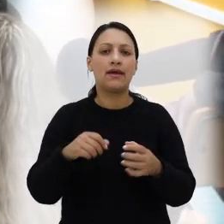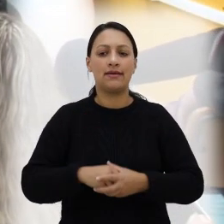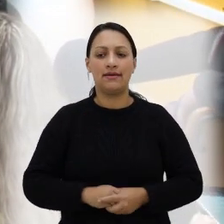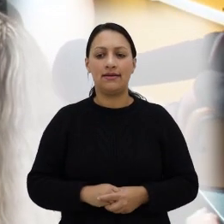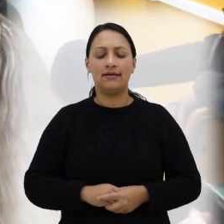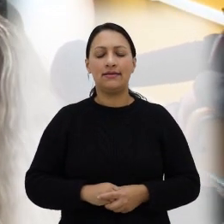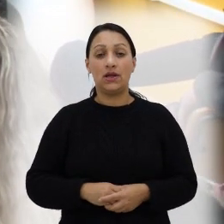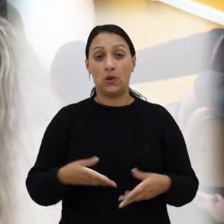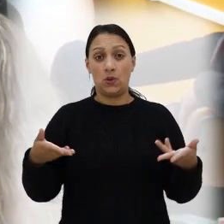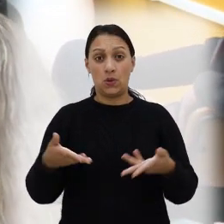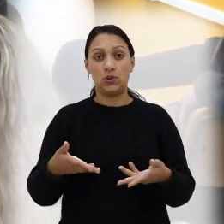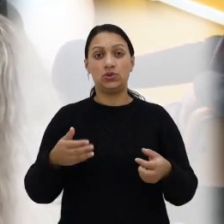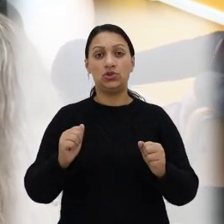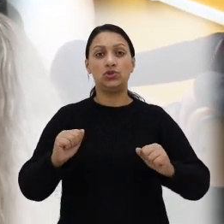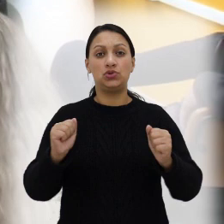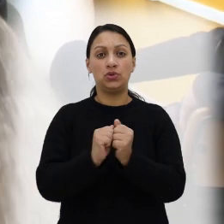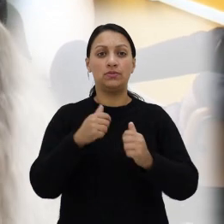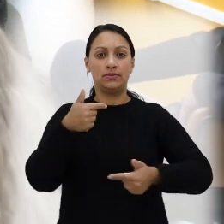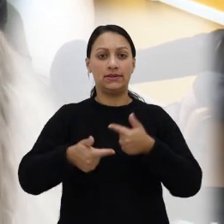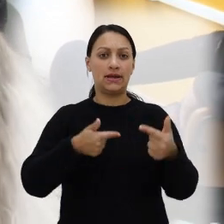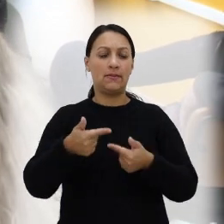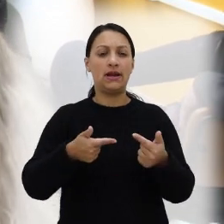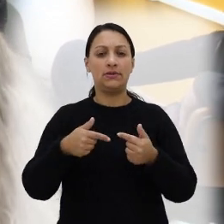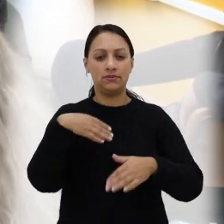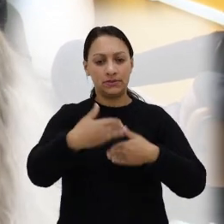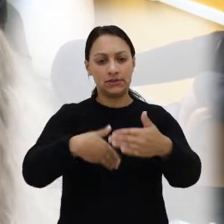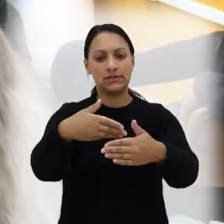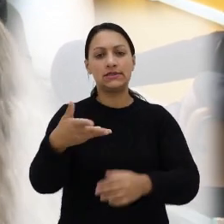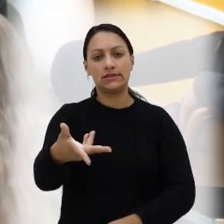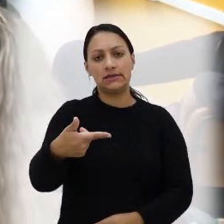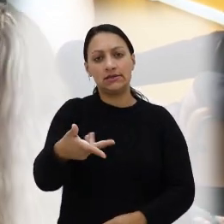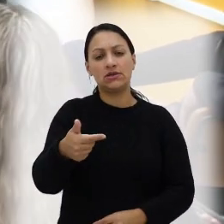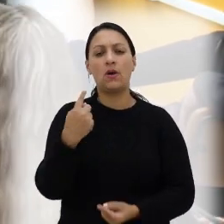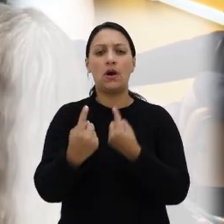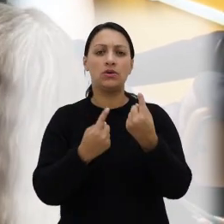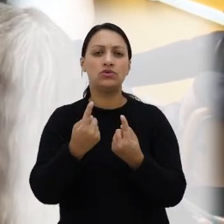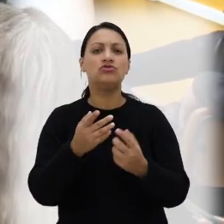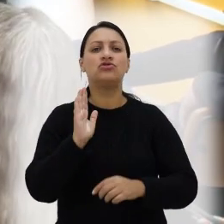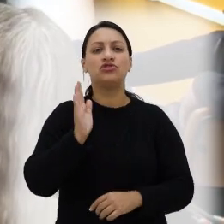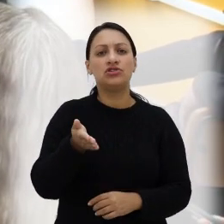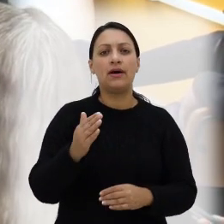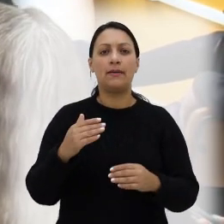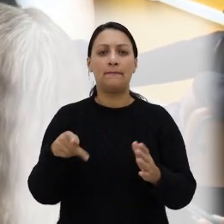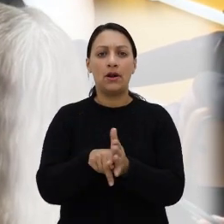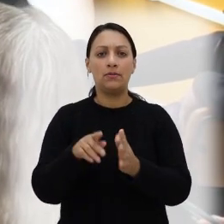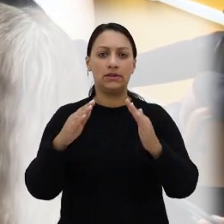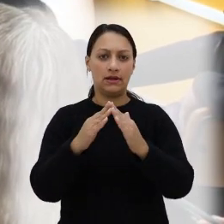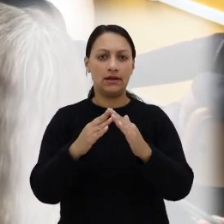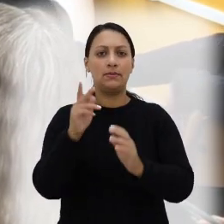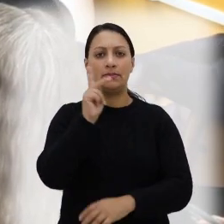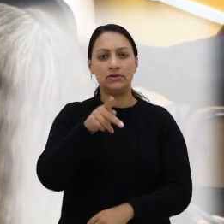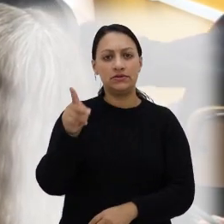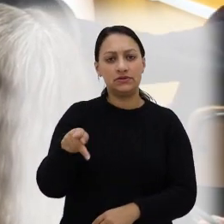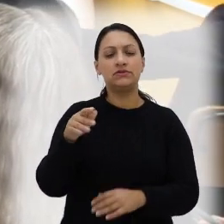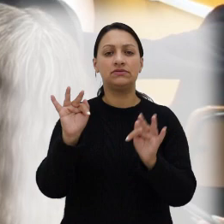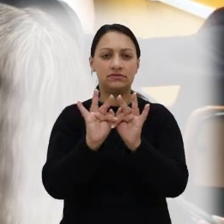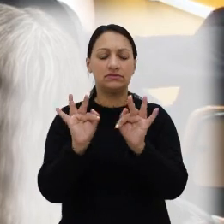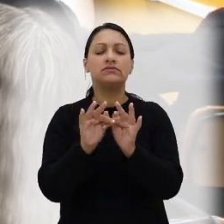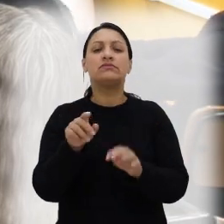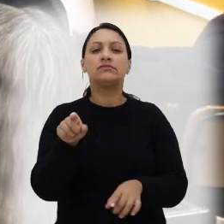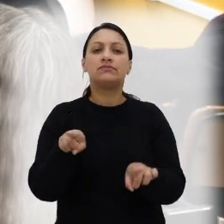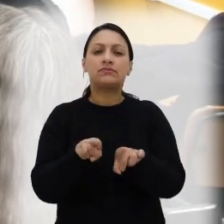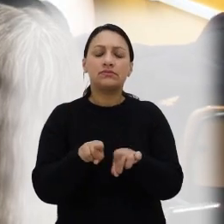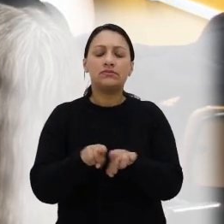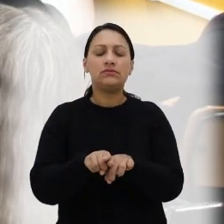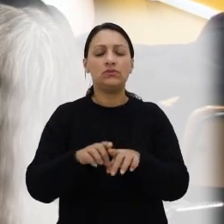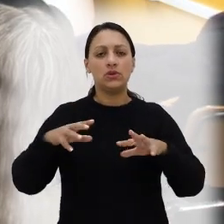para trabalhar junto do processo de aceleração. Alguns mentores são mentores da casa, são professores da Fevale também.